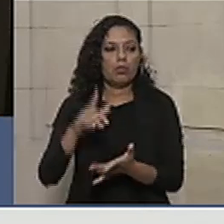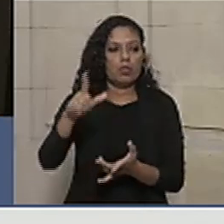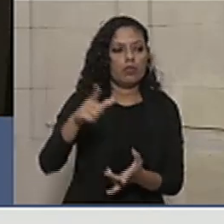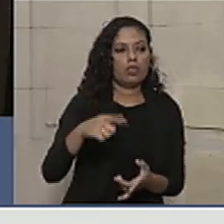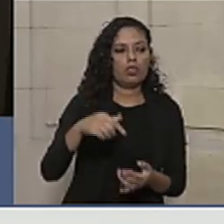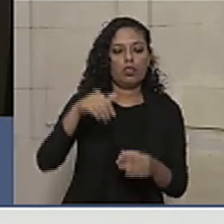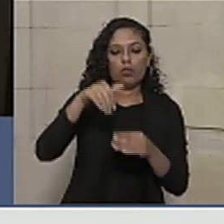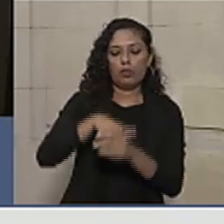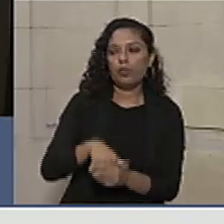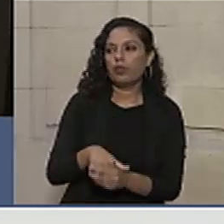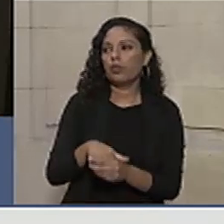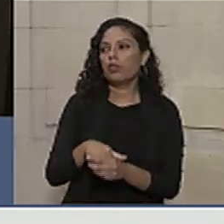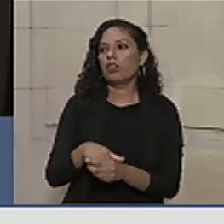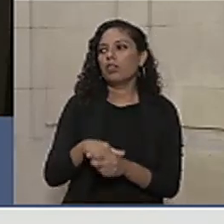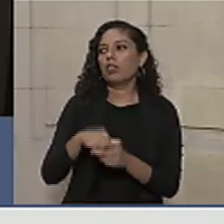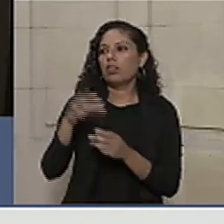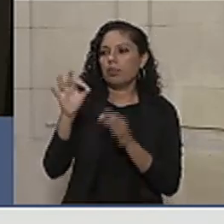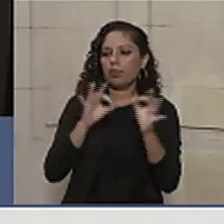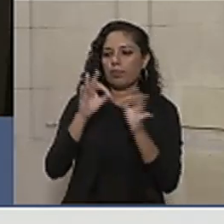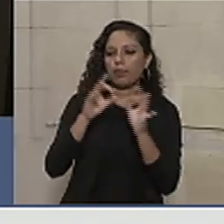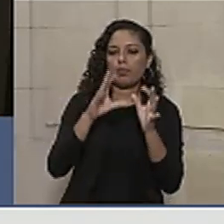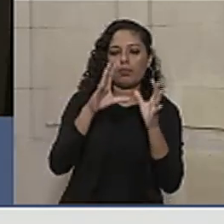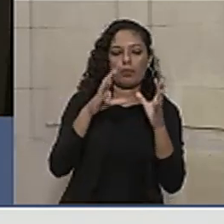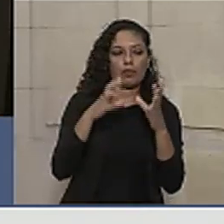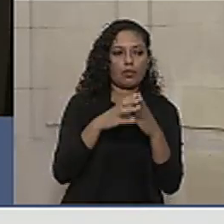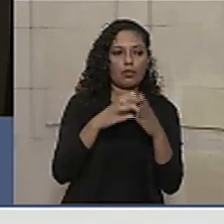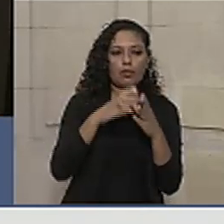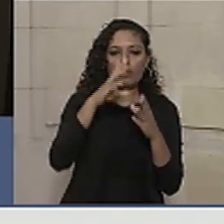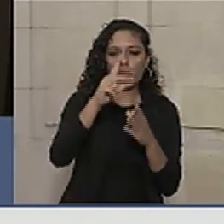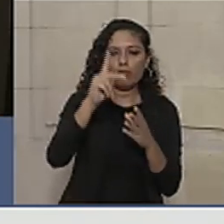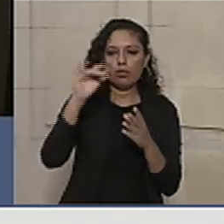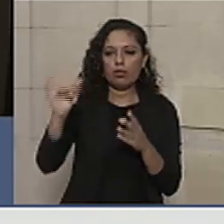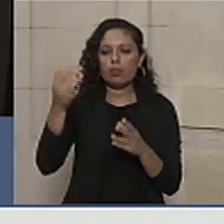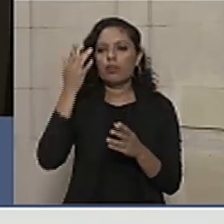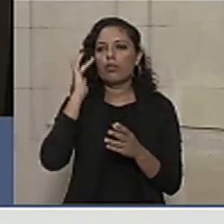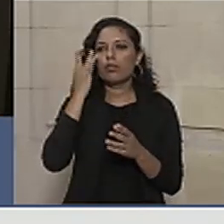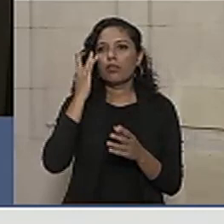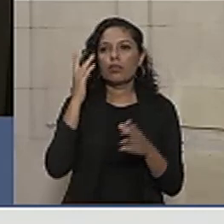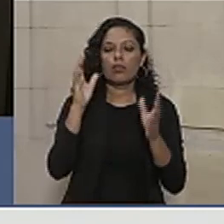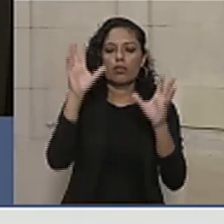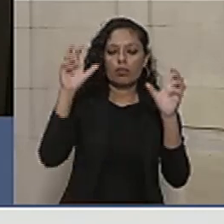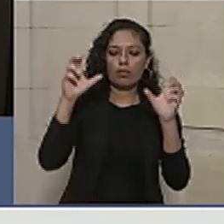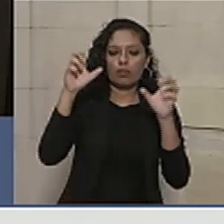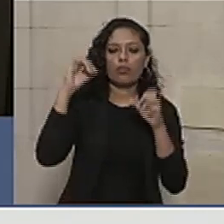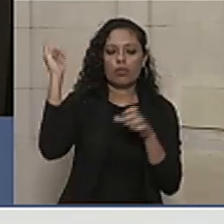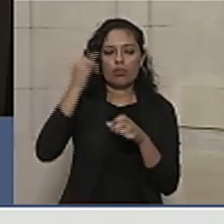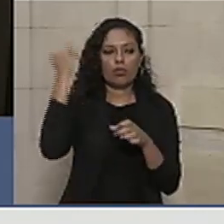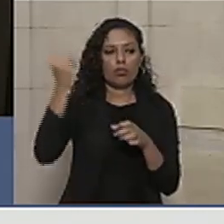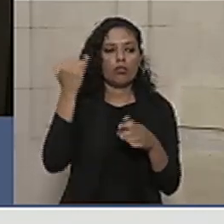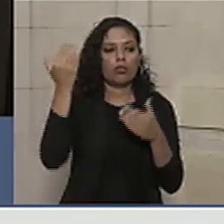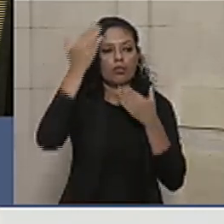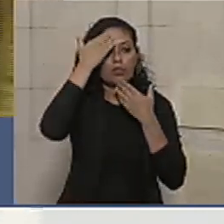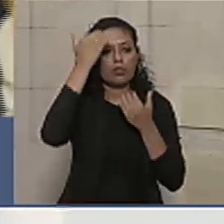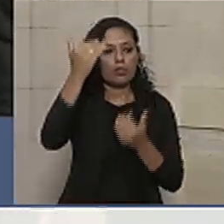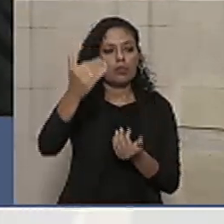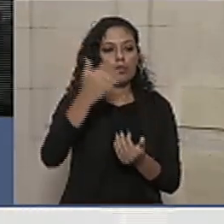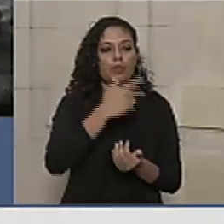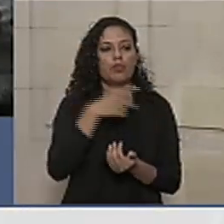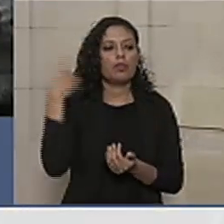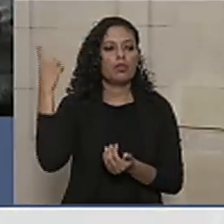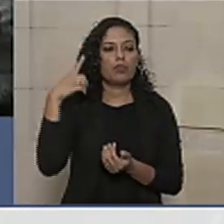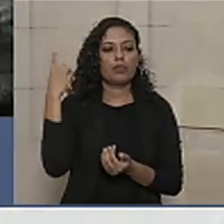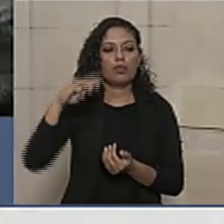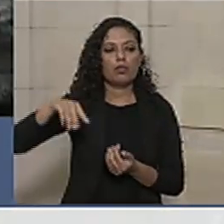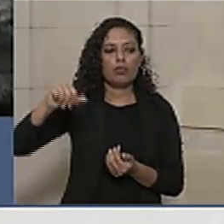estar assinando essa CPI e acho que é de suma importância esse tema trazido nesse momento. Muito obrigada. Obrigado, deputada Marta